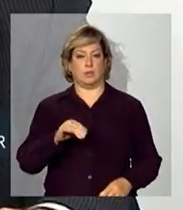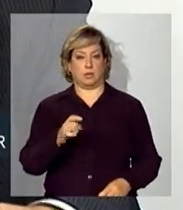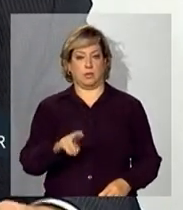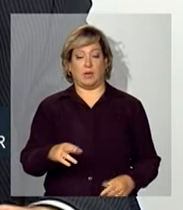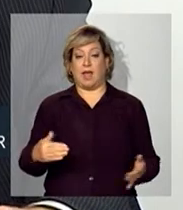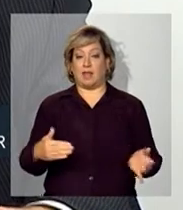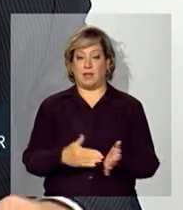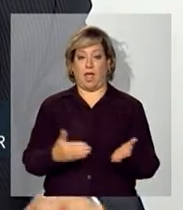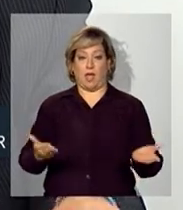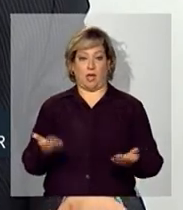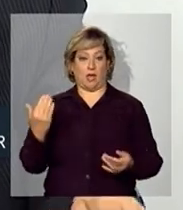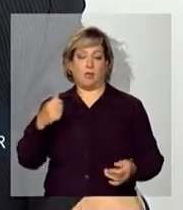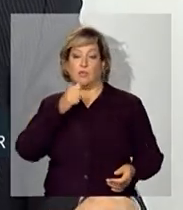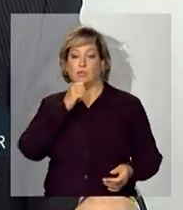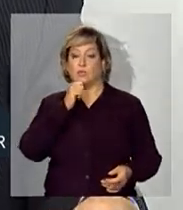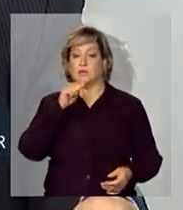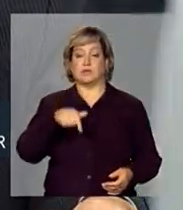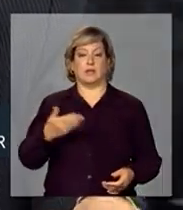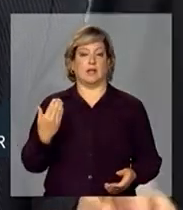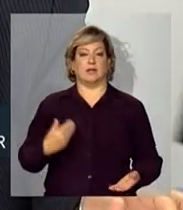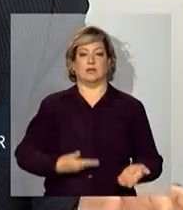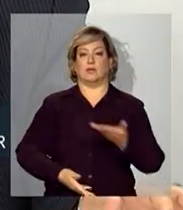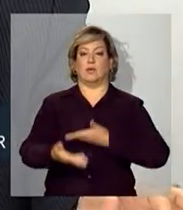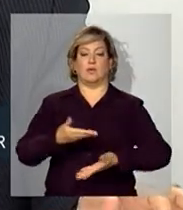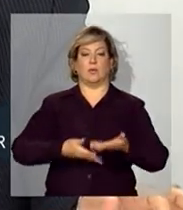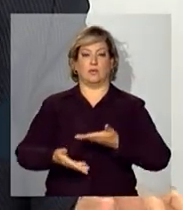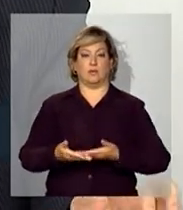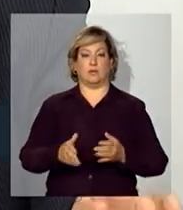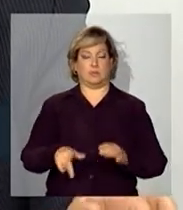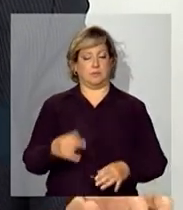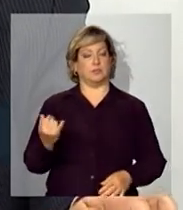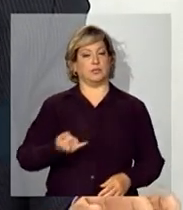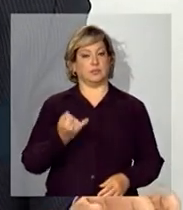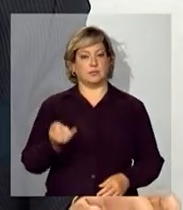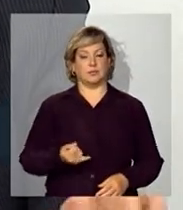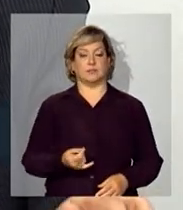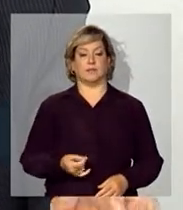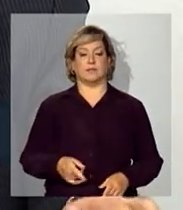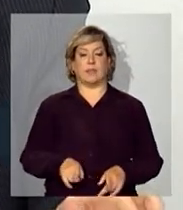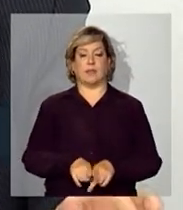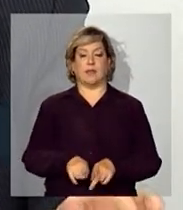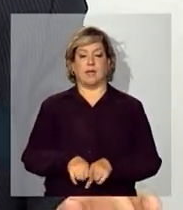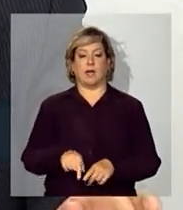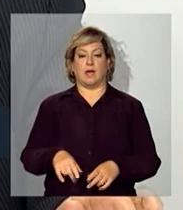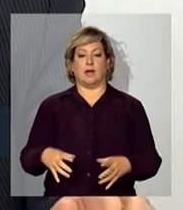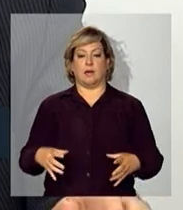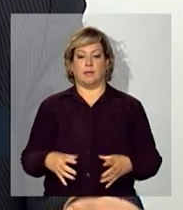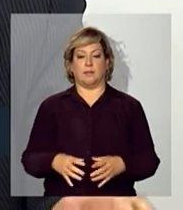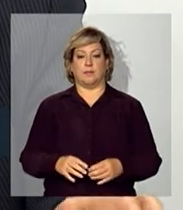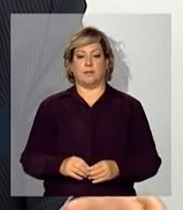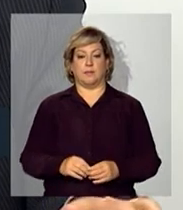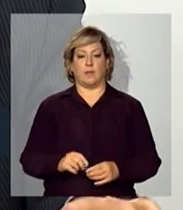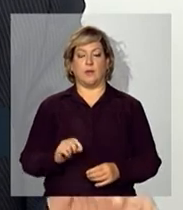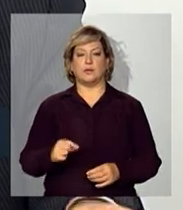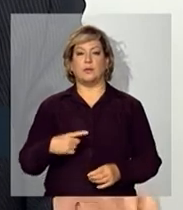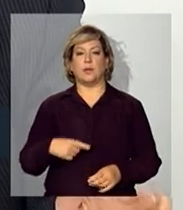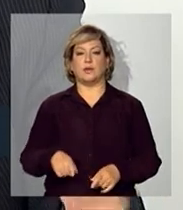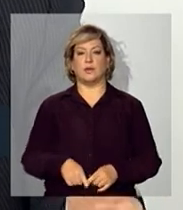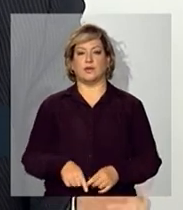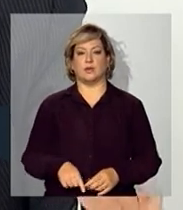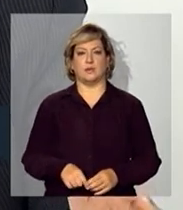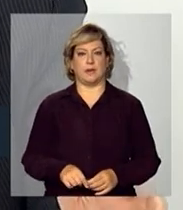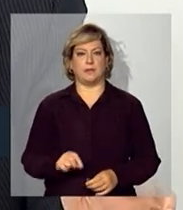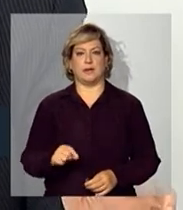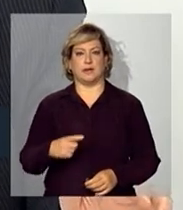de que são importantes no fórum regulação e nós poderíamos vamos